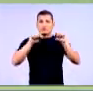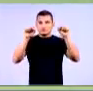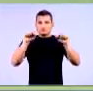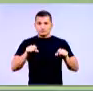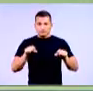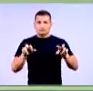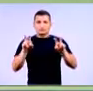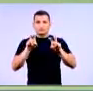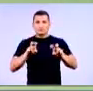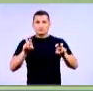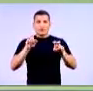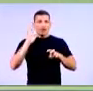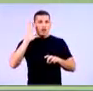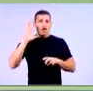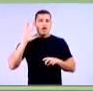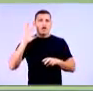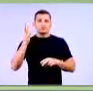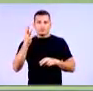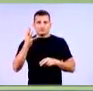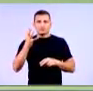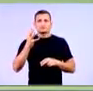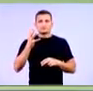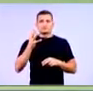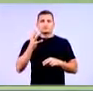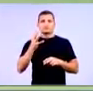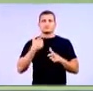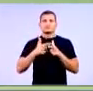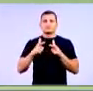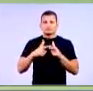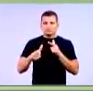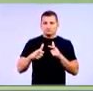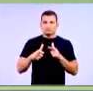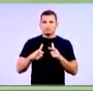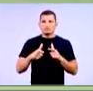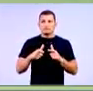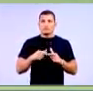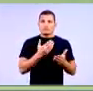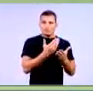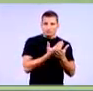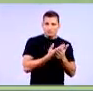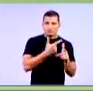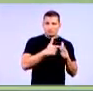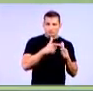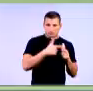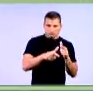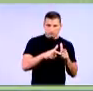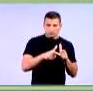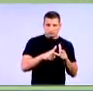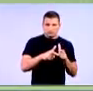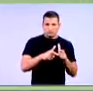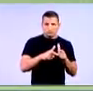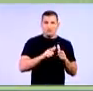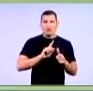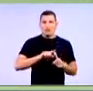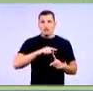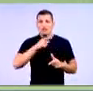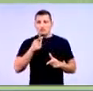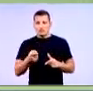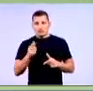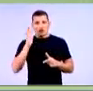computacional é uma solução automatizada para resolvê-lo. Então a gente vai estudar o problema e a gente vai tentar